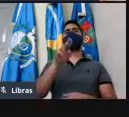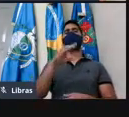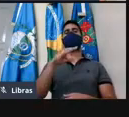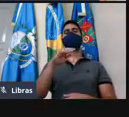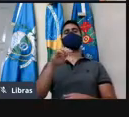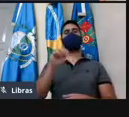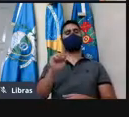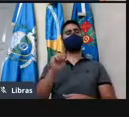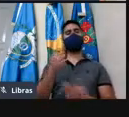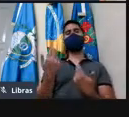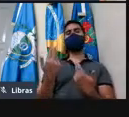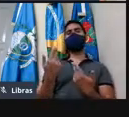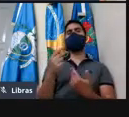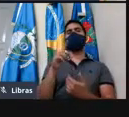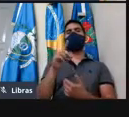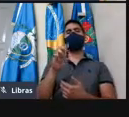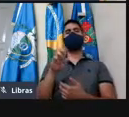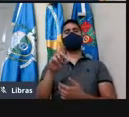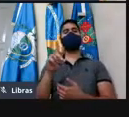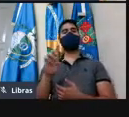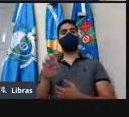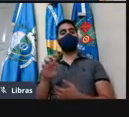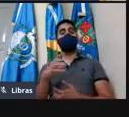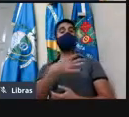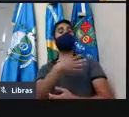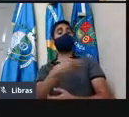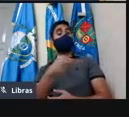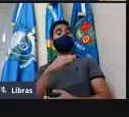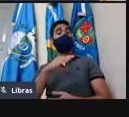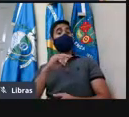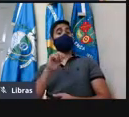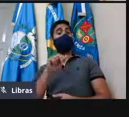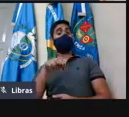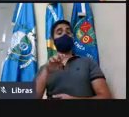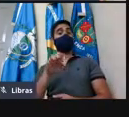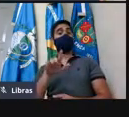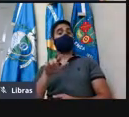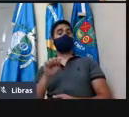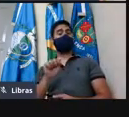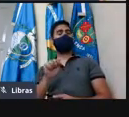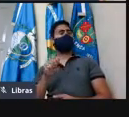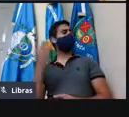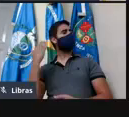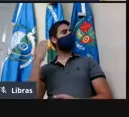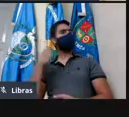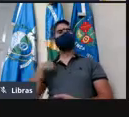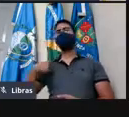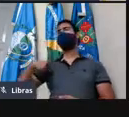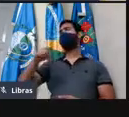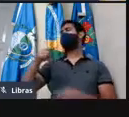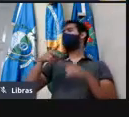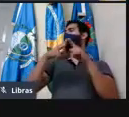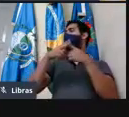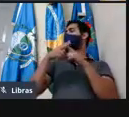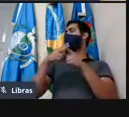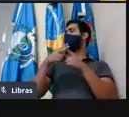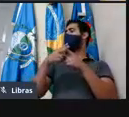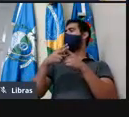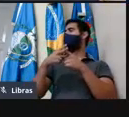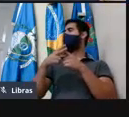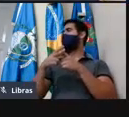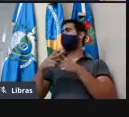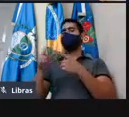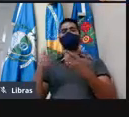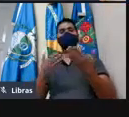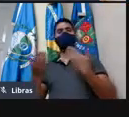irmão do Dedé, filho do Canela. E esses dias eu passei, Saulo, na oficina dele lá, e a